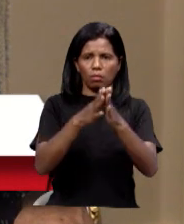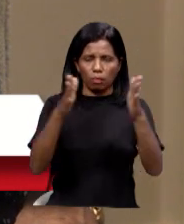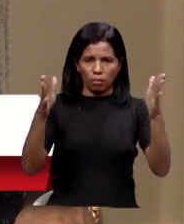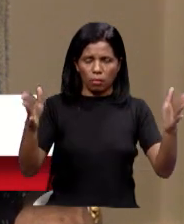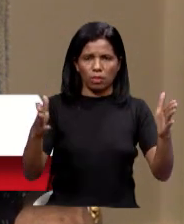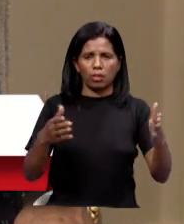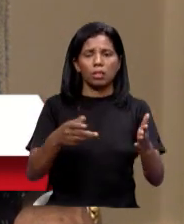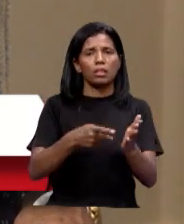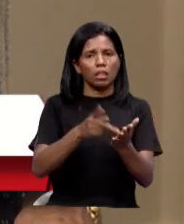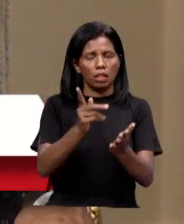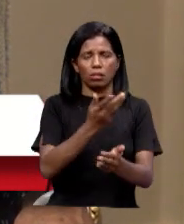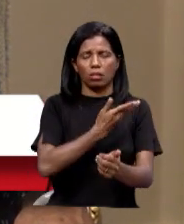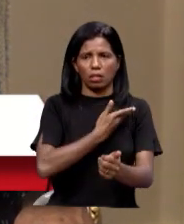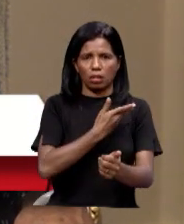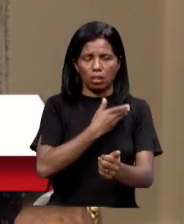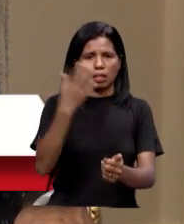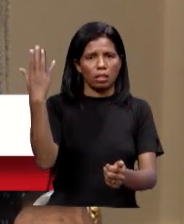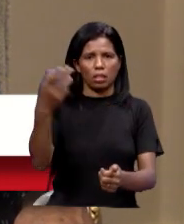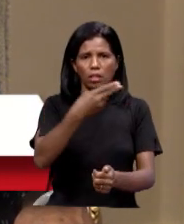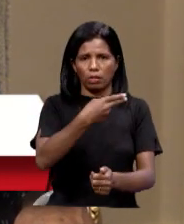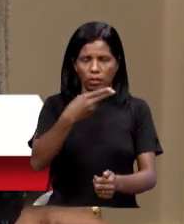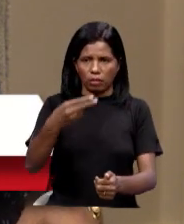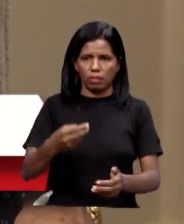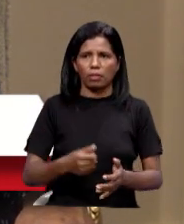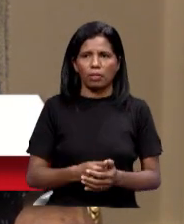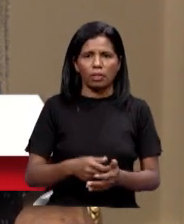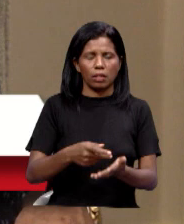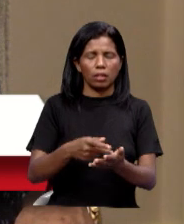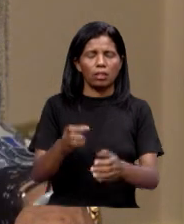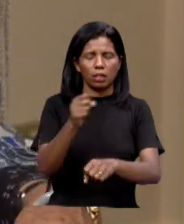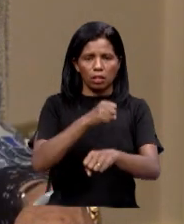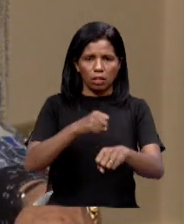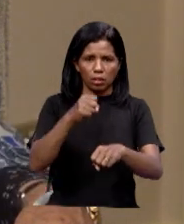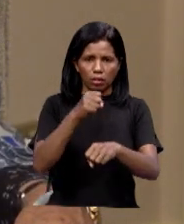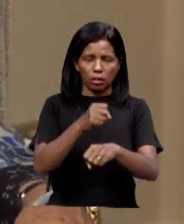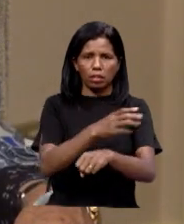liu ia be Indonesia na va, karu liu Singapura ne sarnian,